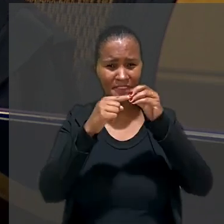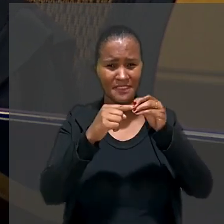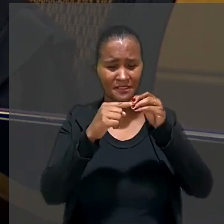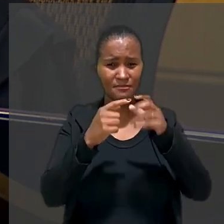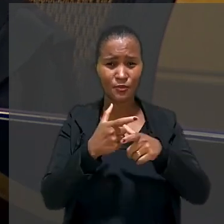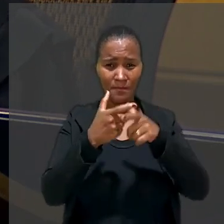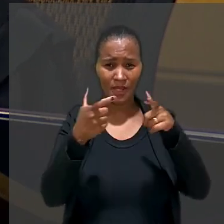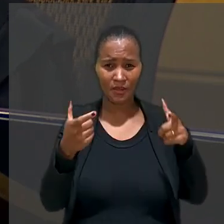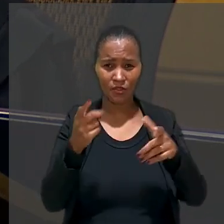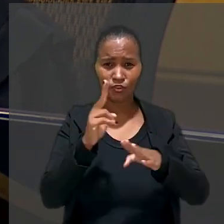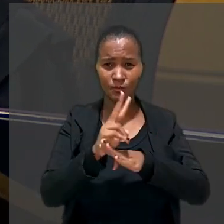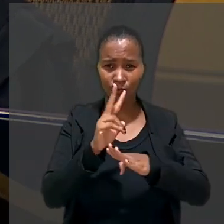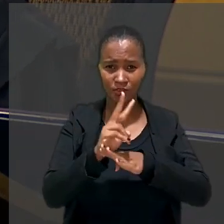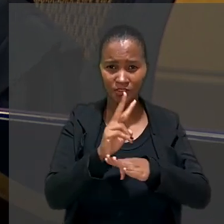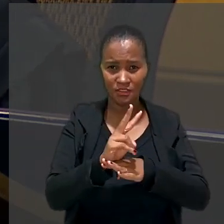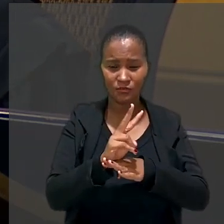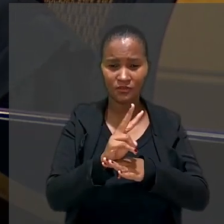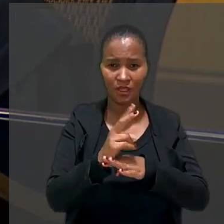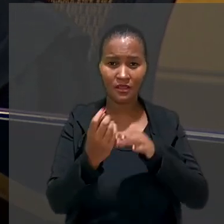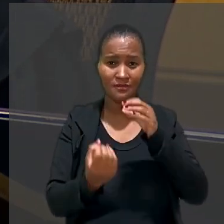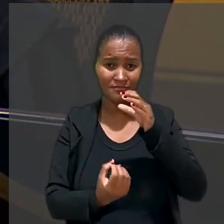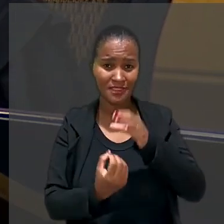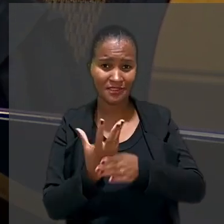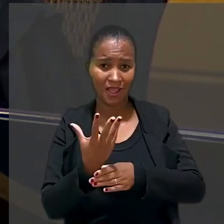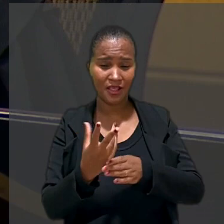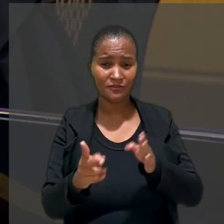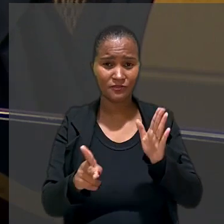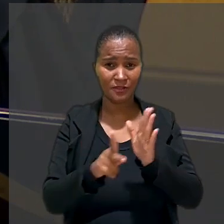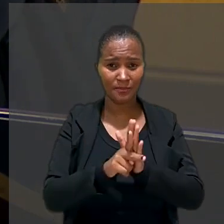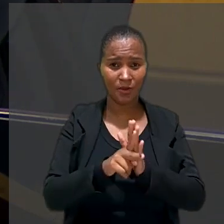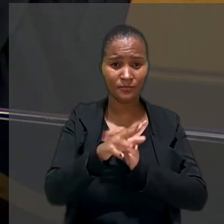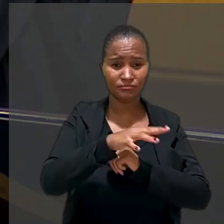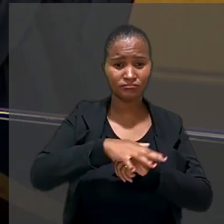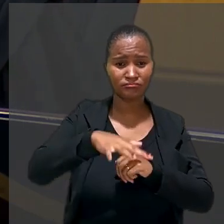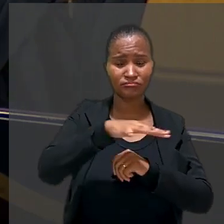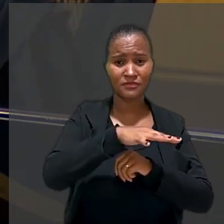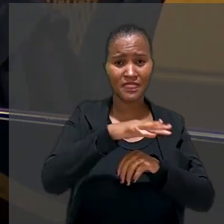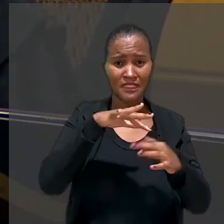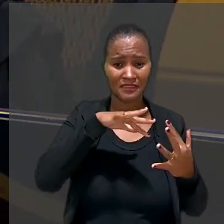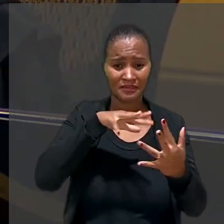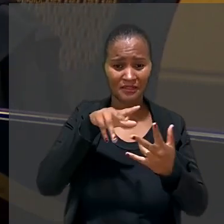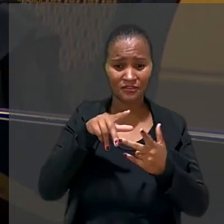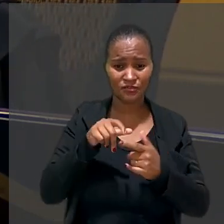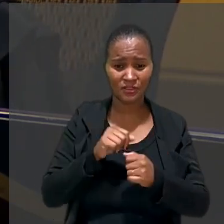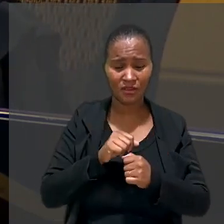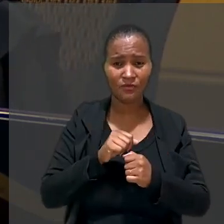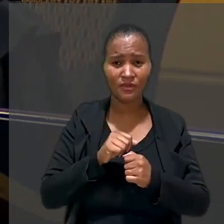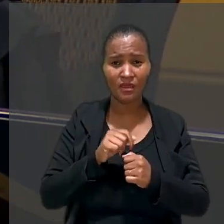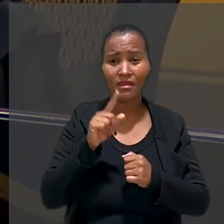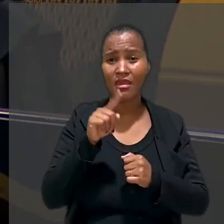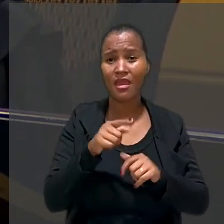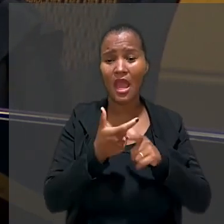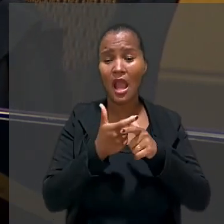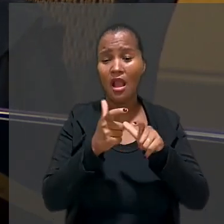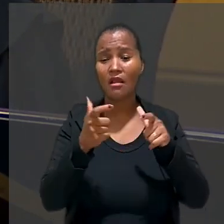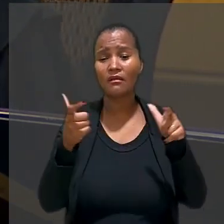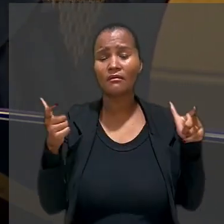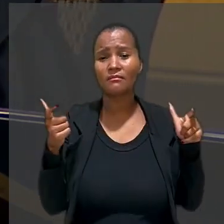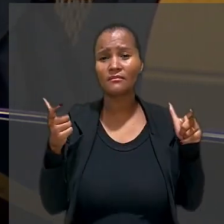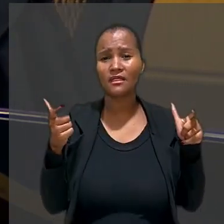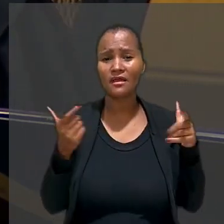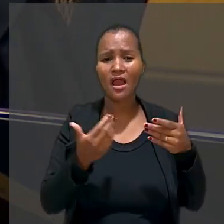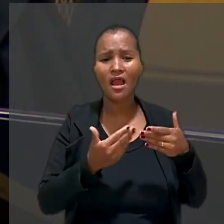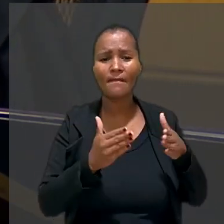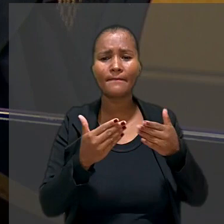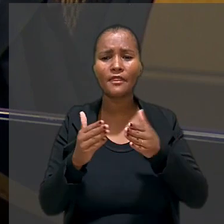neste princípio maior de proteção estabelecido na própria entidade internacional é a